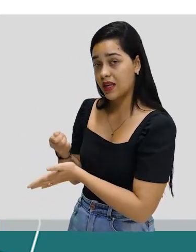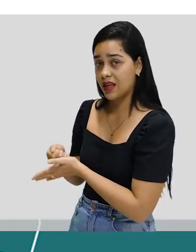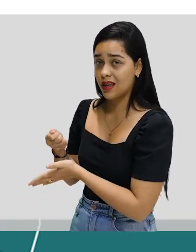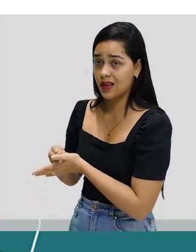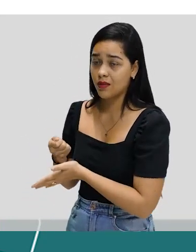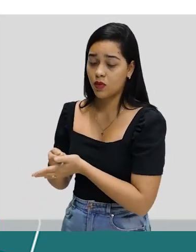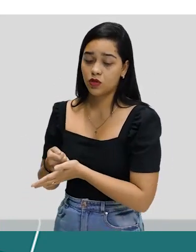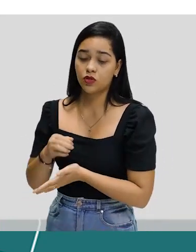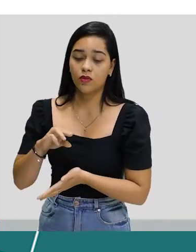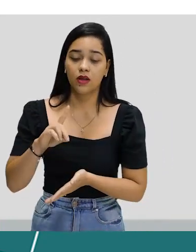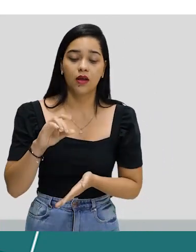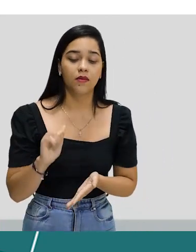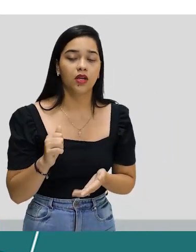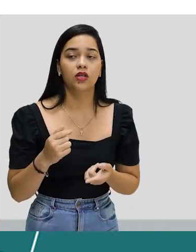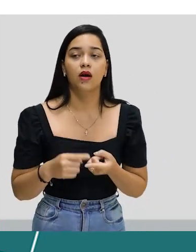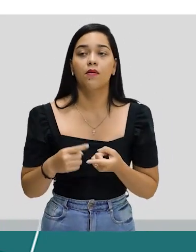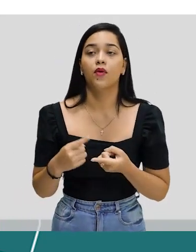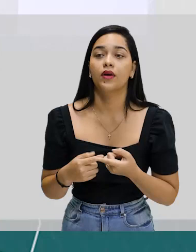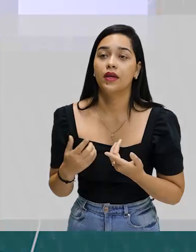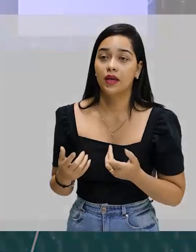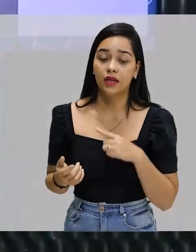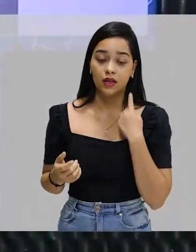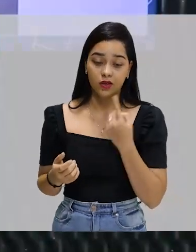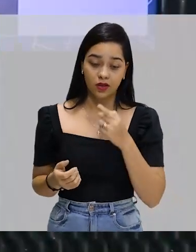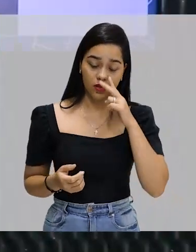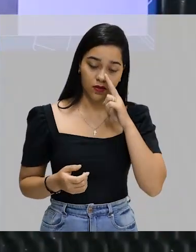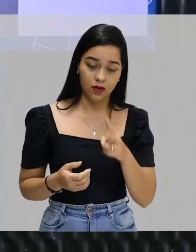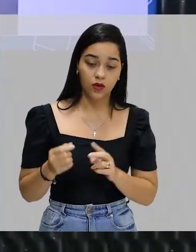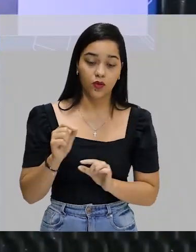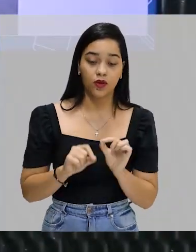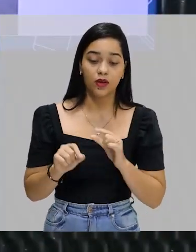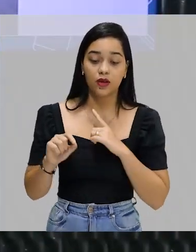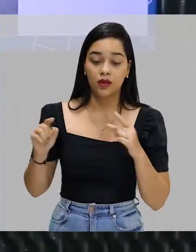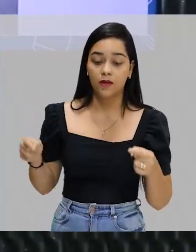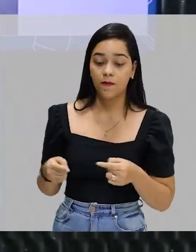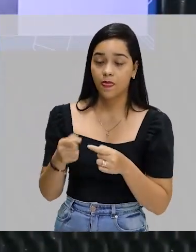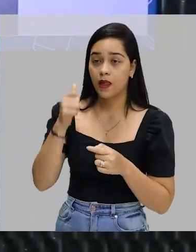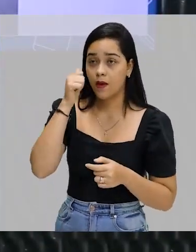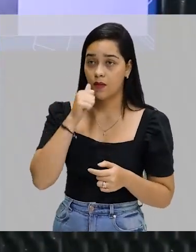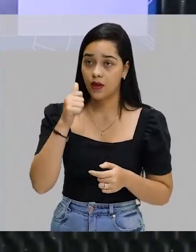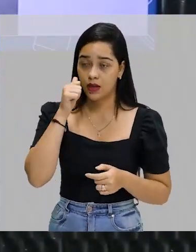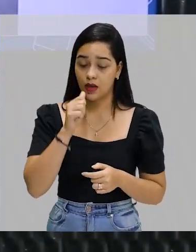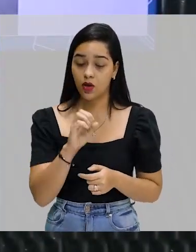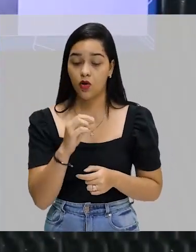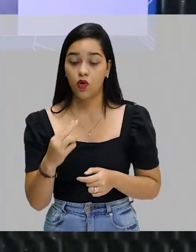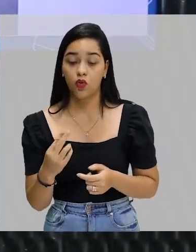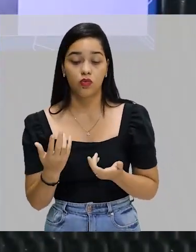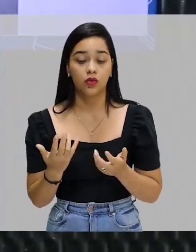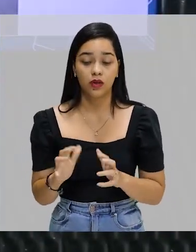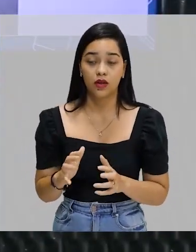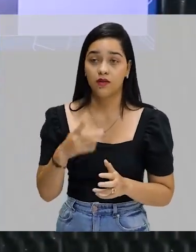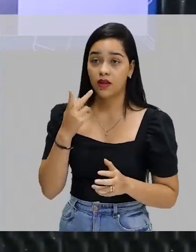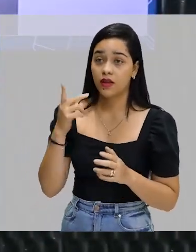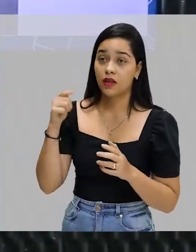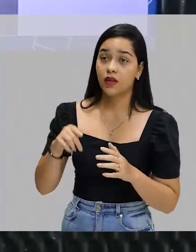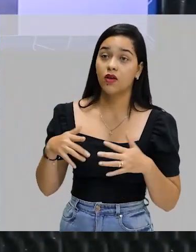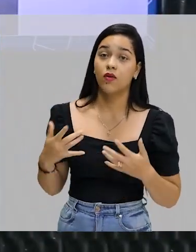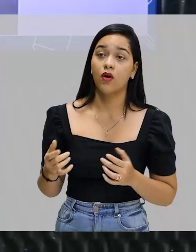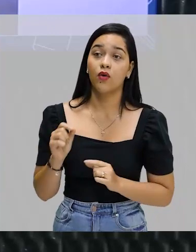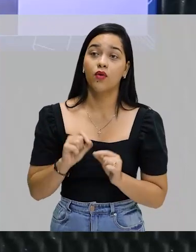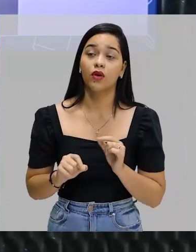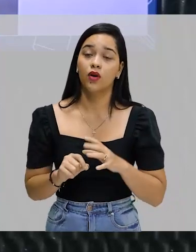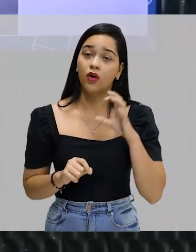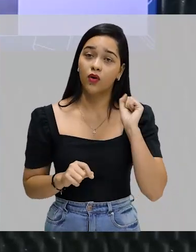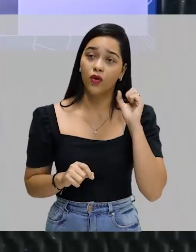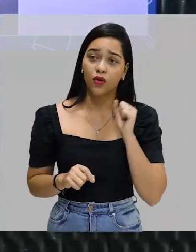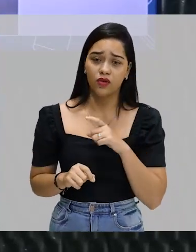pela mídia? Por que a mídia que a gente vive estabelece o que uma mulher deve e o que não deve? Comentando aqui no estúdio, quando uma mulher